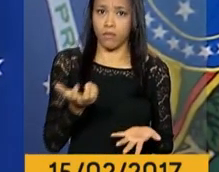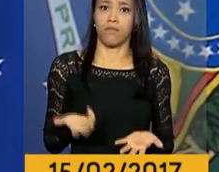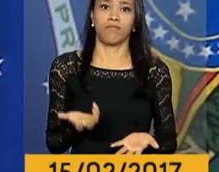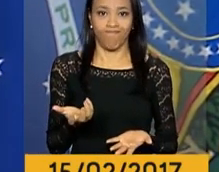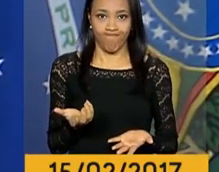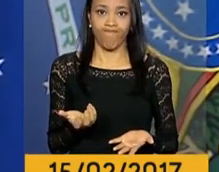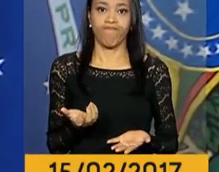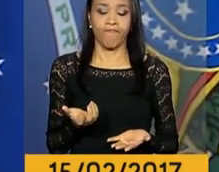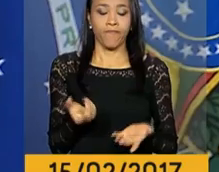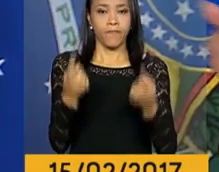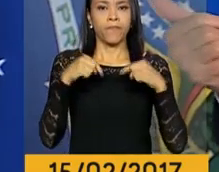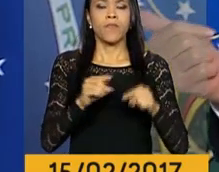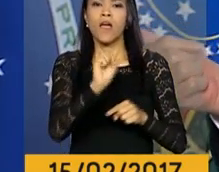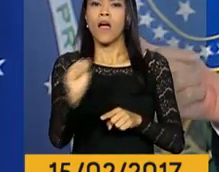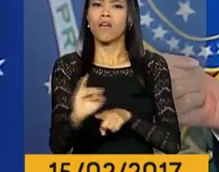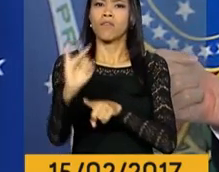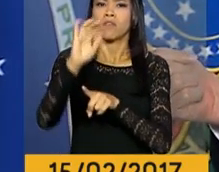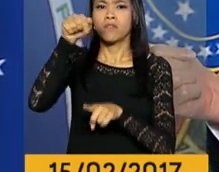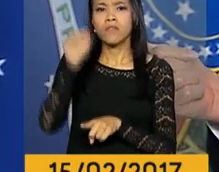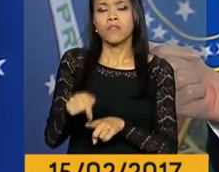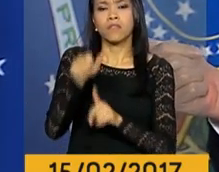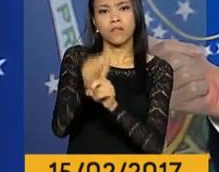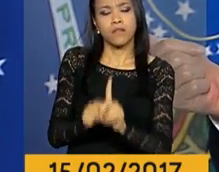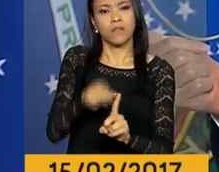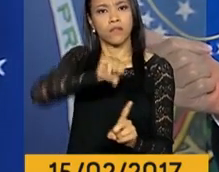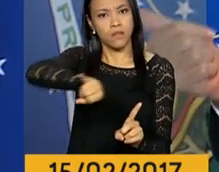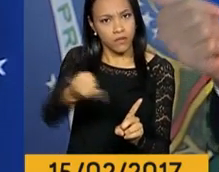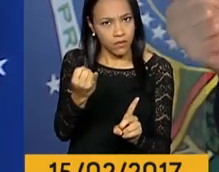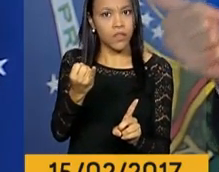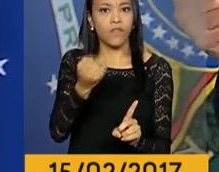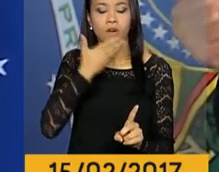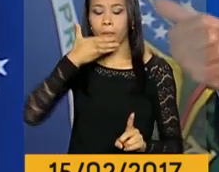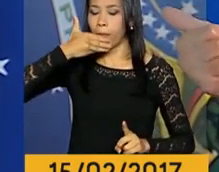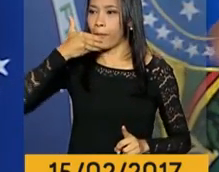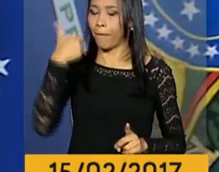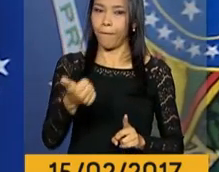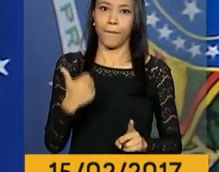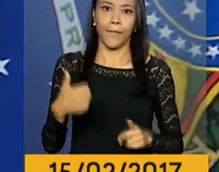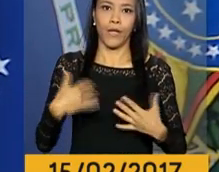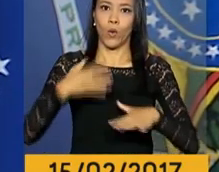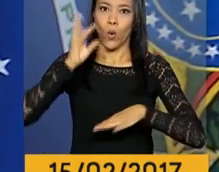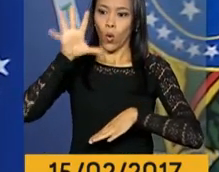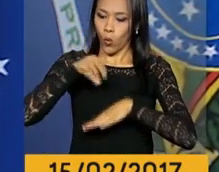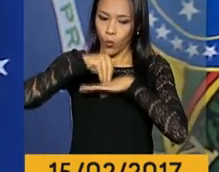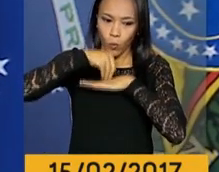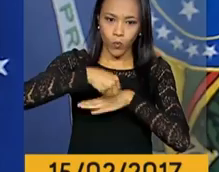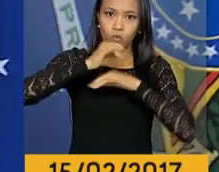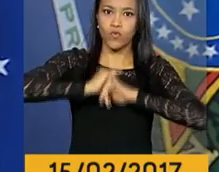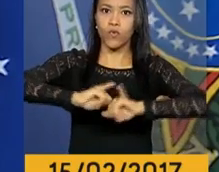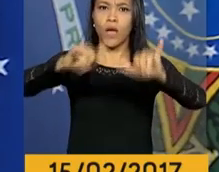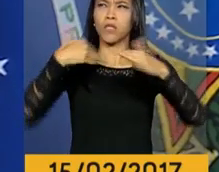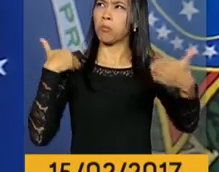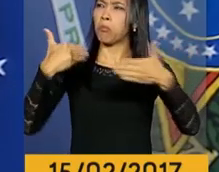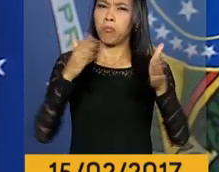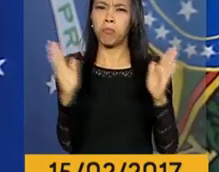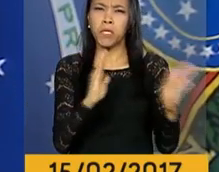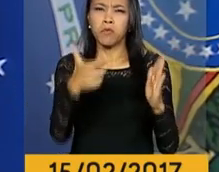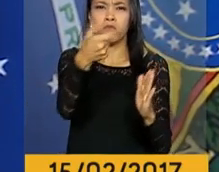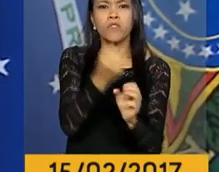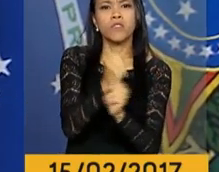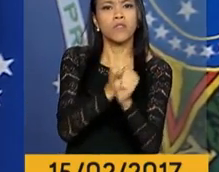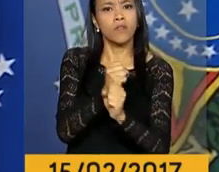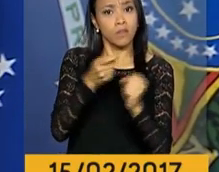não é? A inflação deste mês de de janeiro foi a melhor registrada nos últimos 20 anos. Isso tem que ser levado em